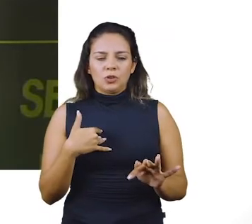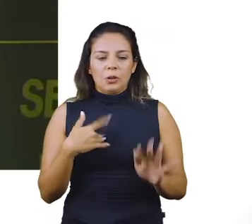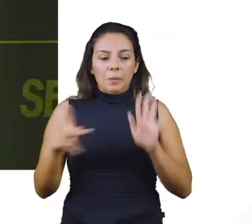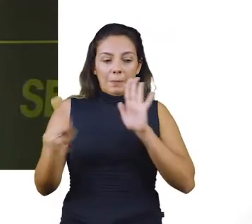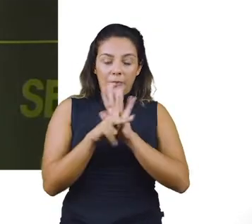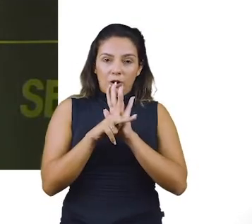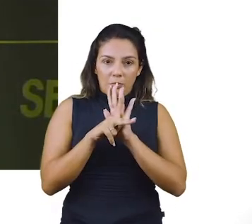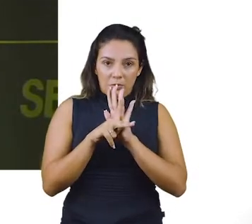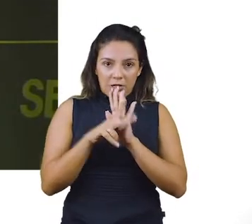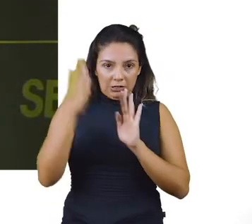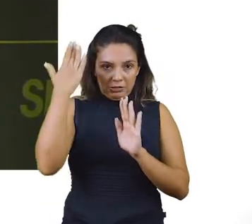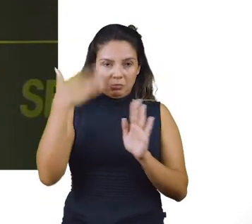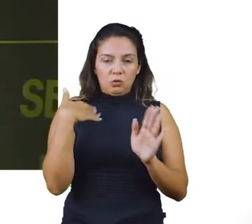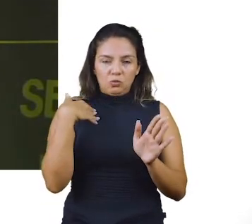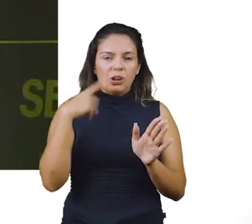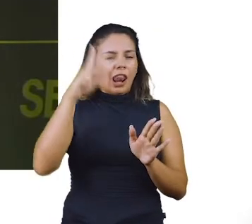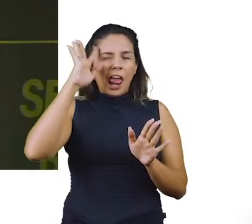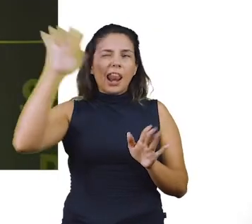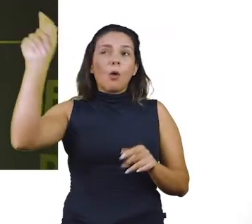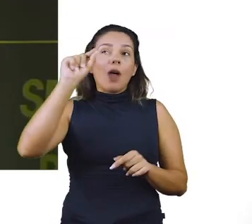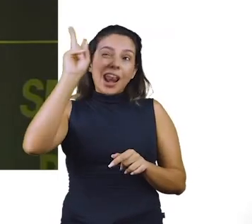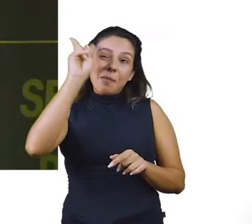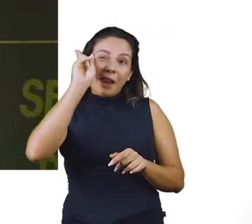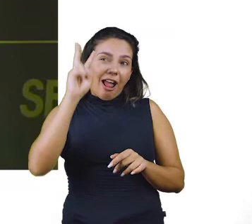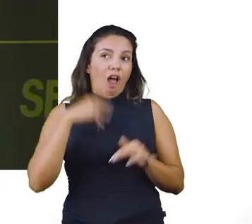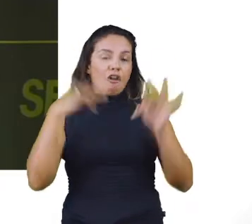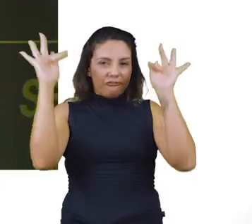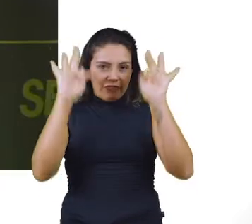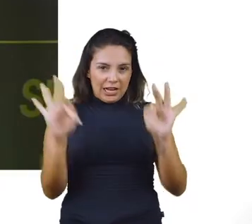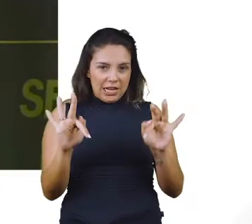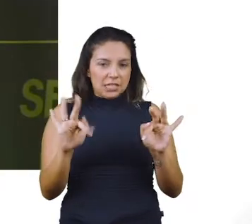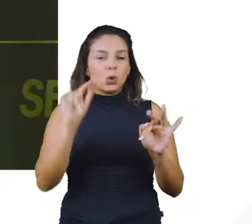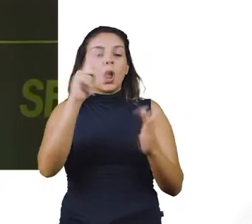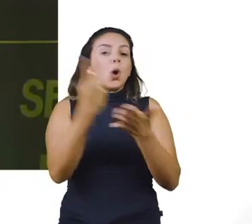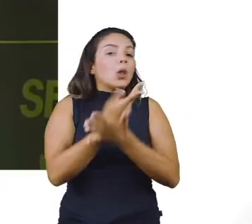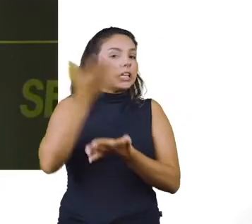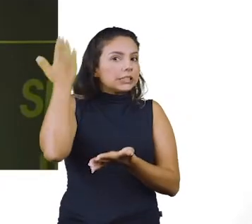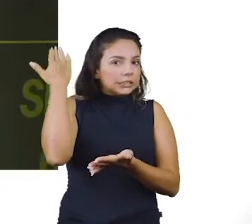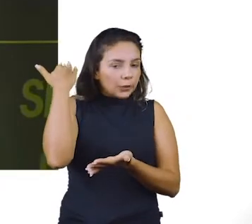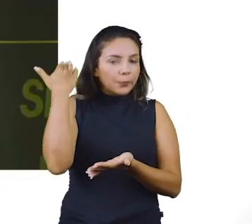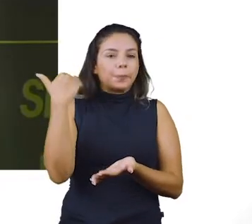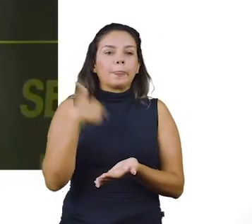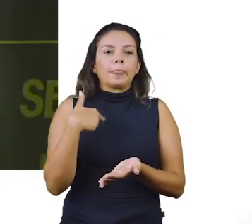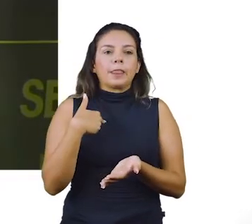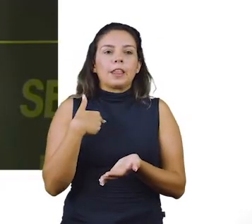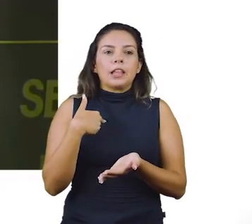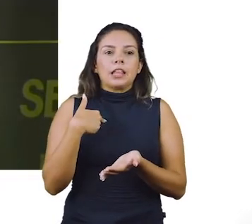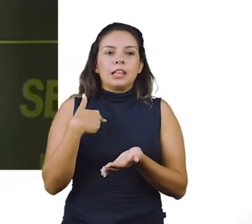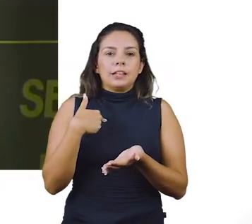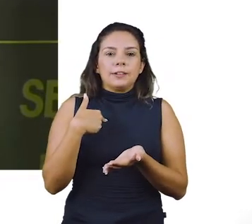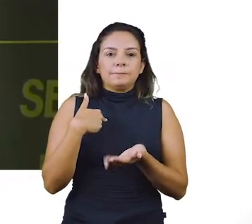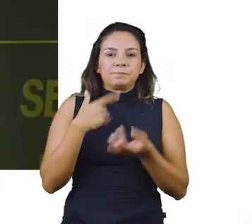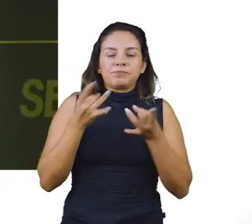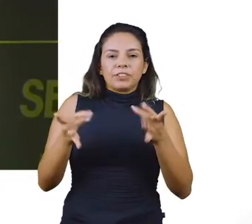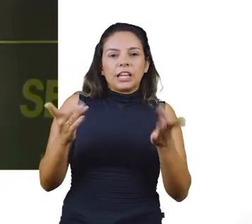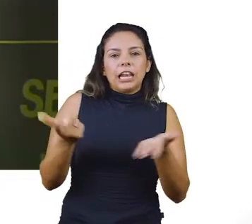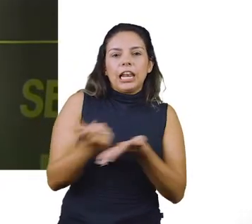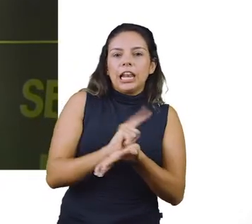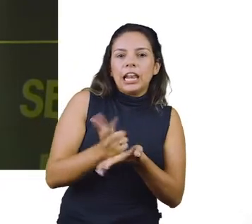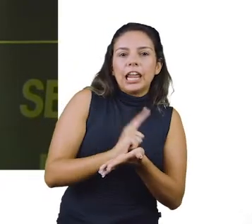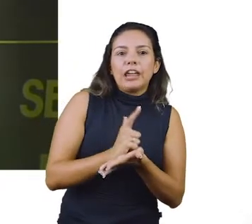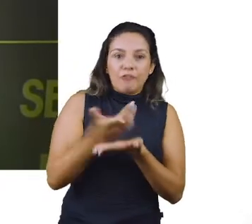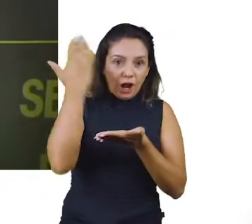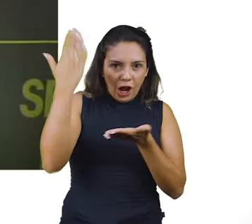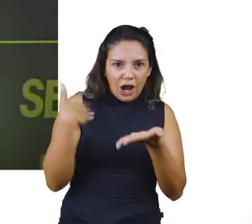conta própria, de maneira independente, aqui em Belo Horizonte, saía vendendo o livro nas ruas, de bar